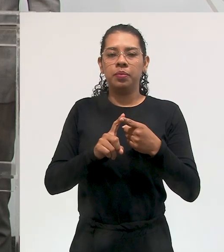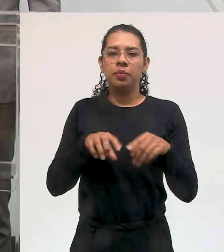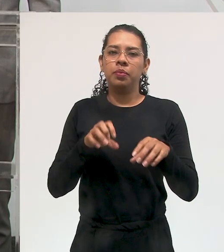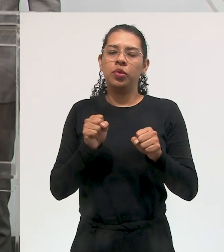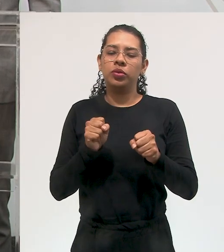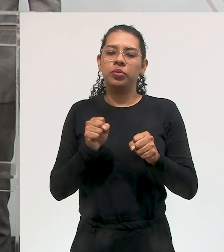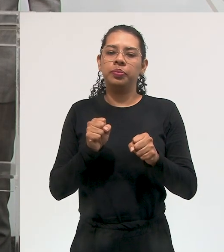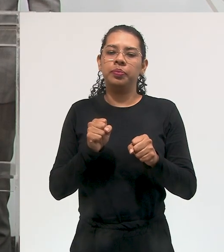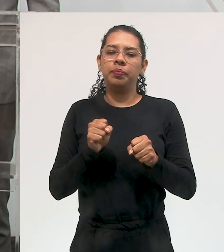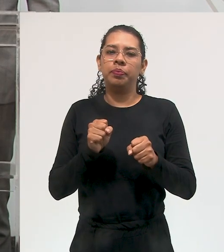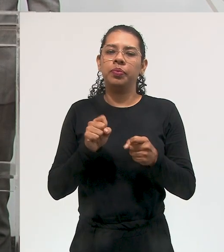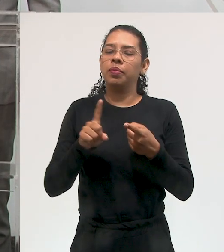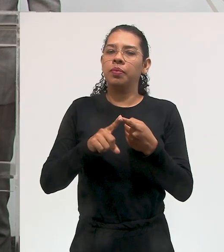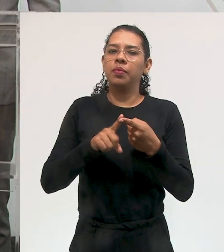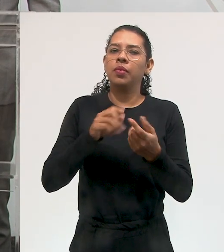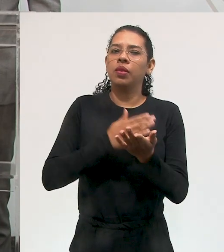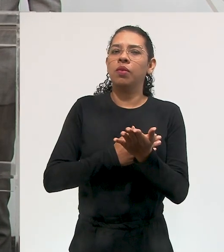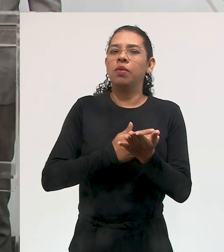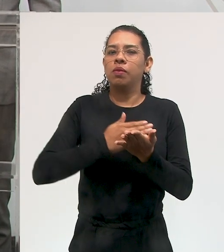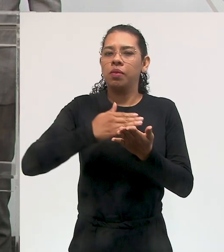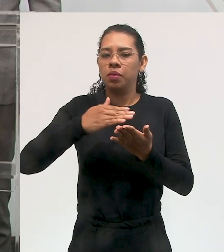fazer